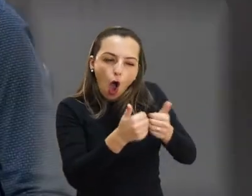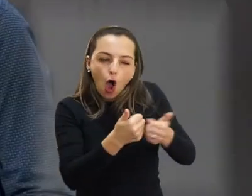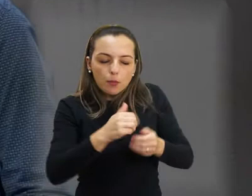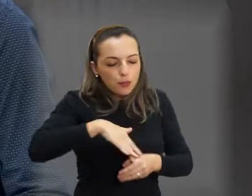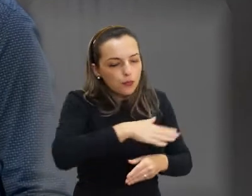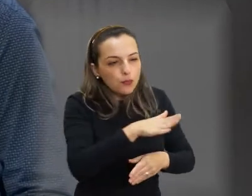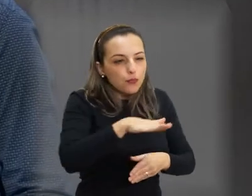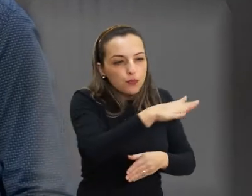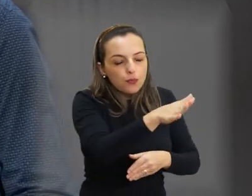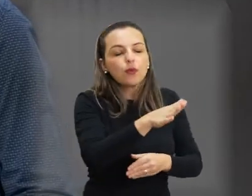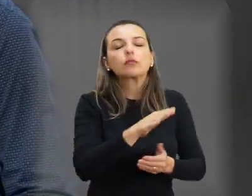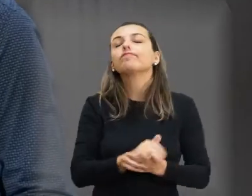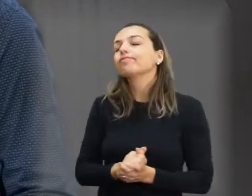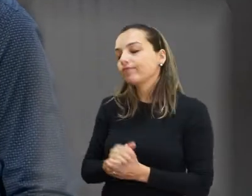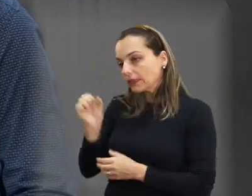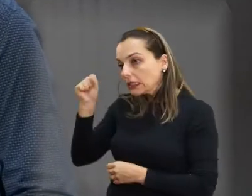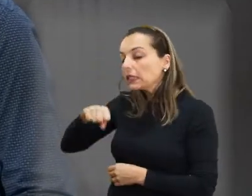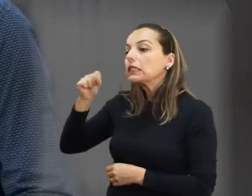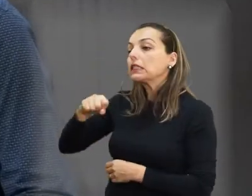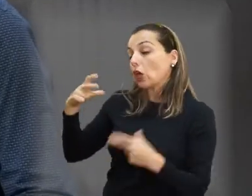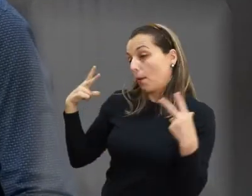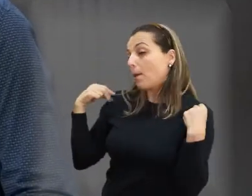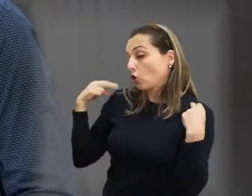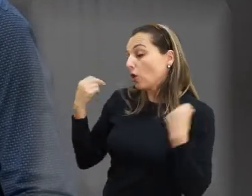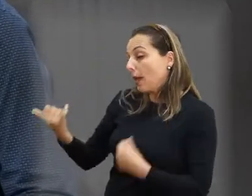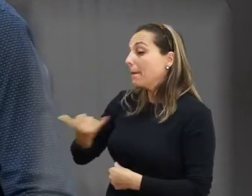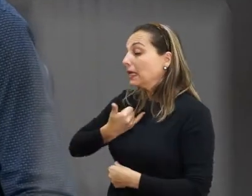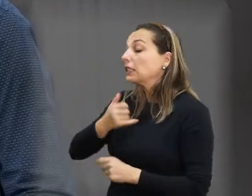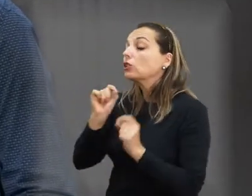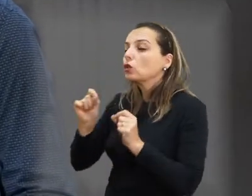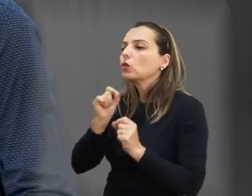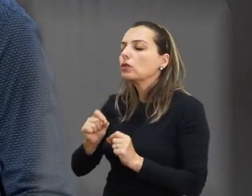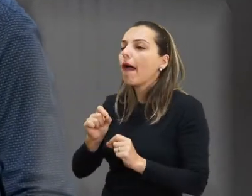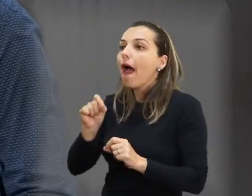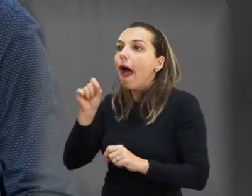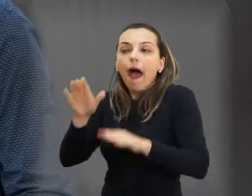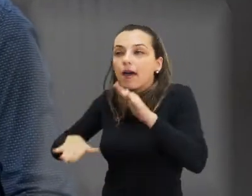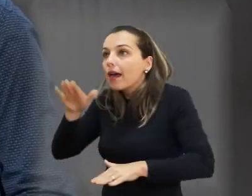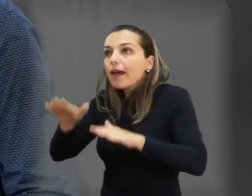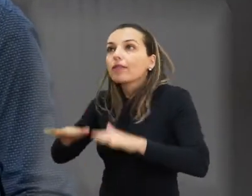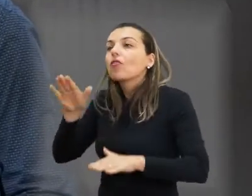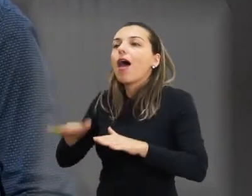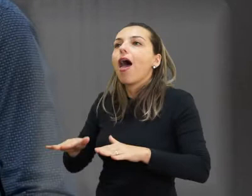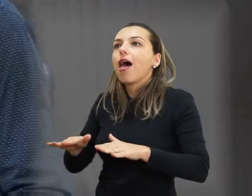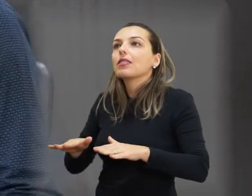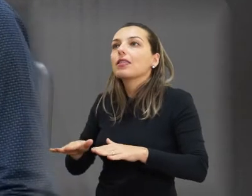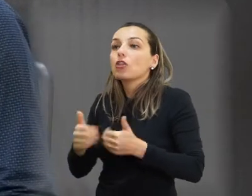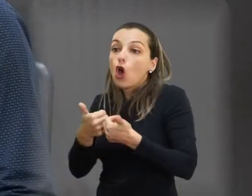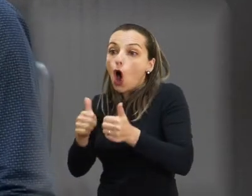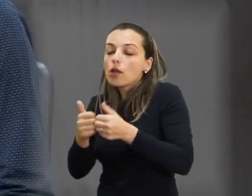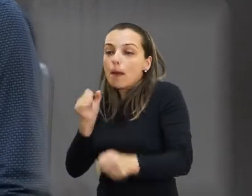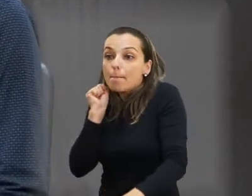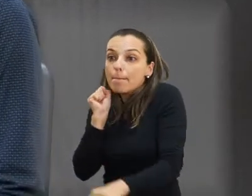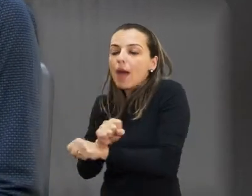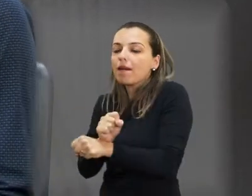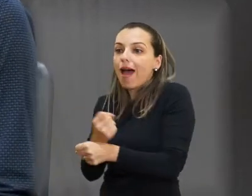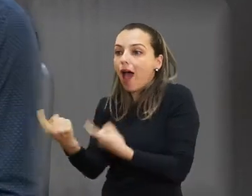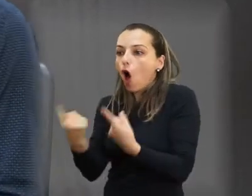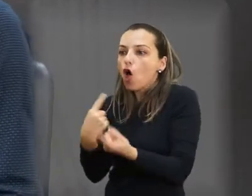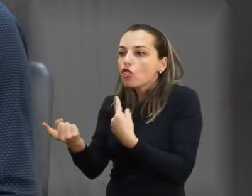exatamente. E assim, o próprio motorista, ele disse para mim, quando eu fui lá conversar, que às vezes ele tem que parar no meio da rodovia para apartar a briga. Então isso